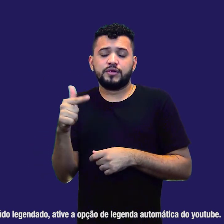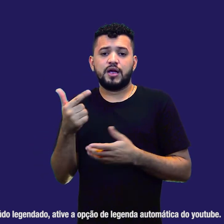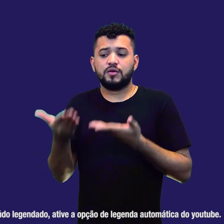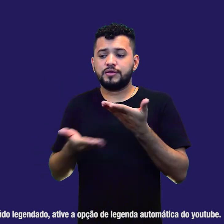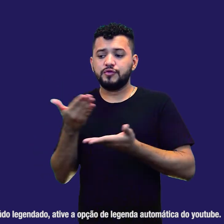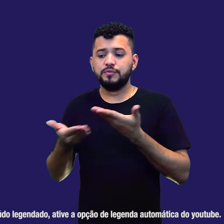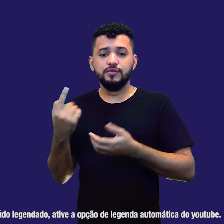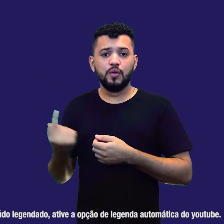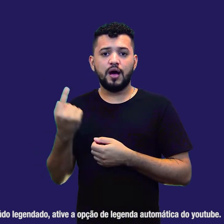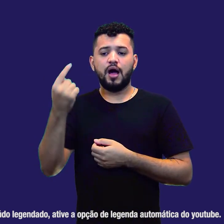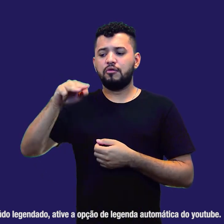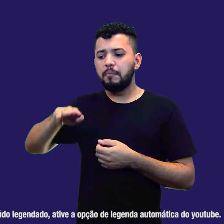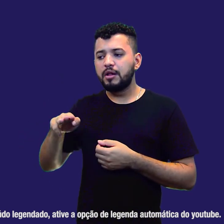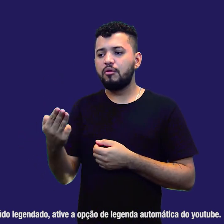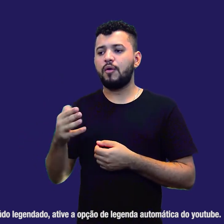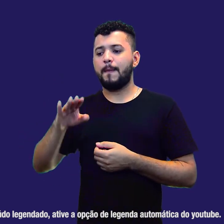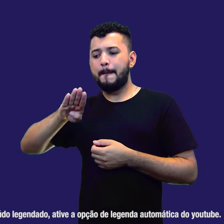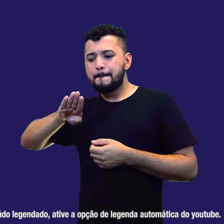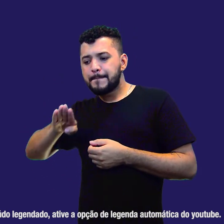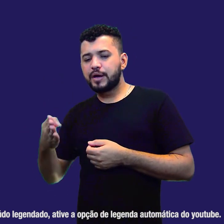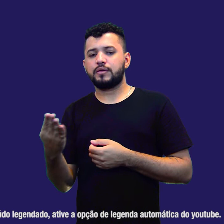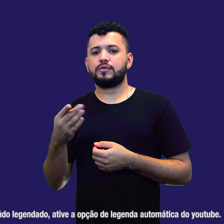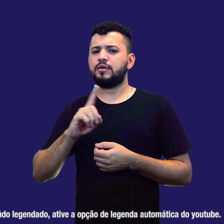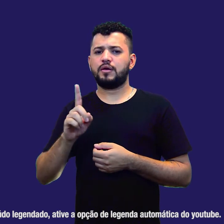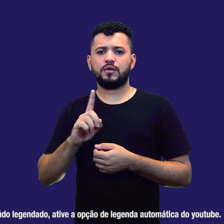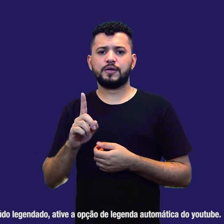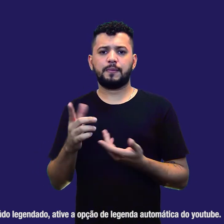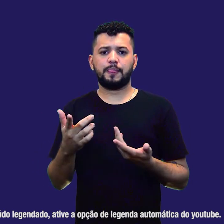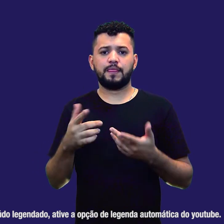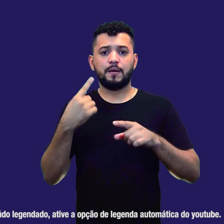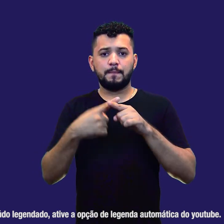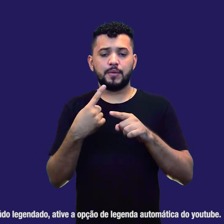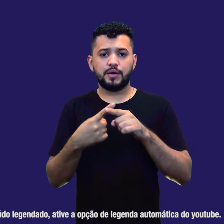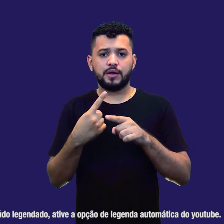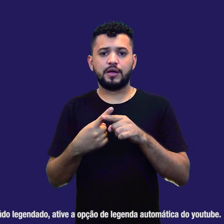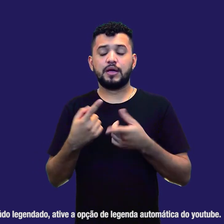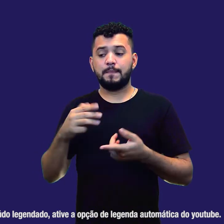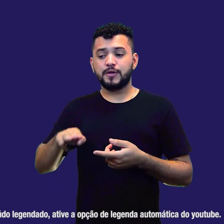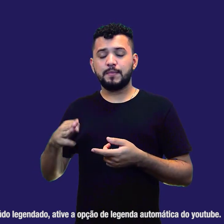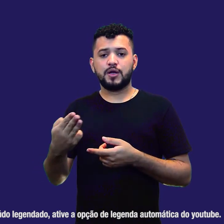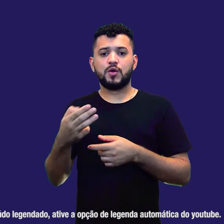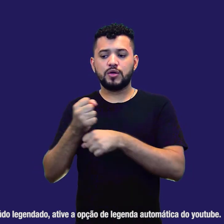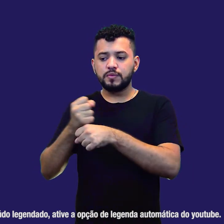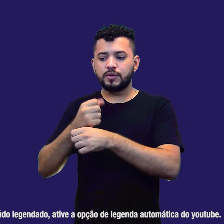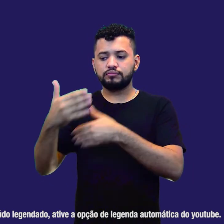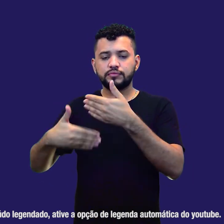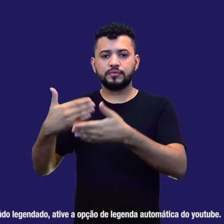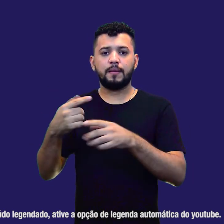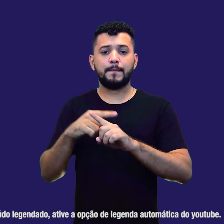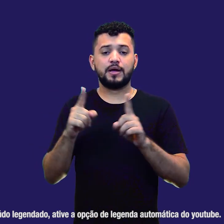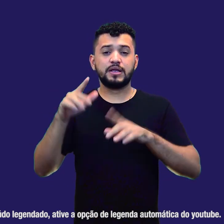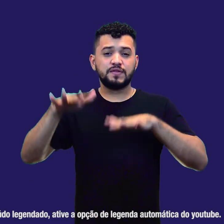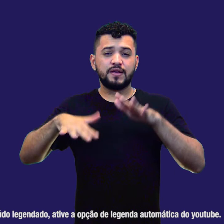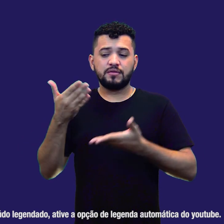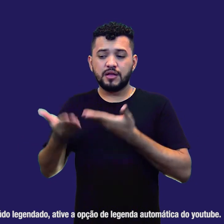de milhões ou bilhões por ano. Não existem de bilhões, mas de milhões por ano. Às vezes, o tratamento